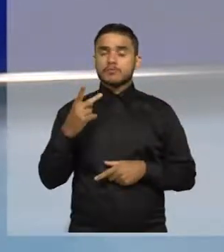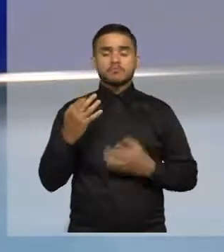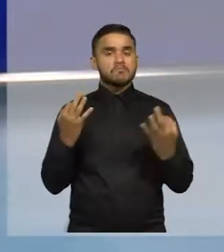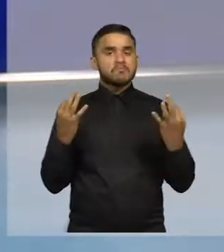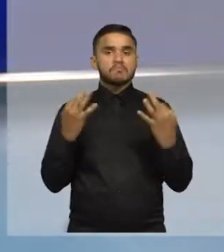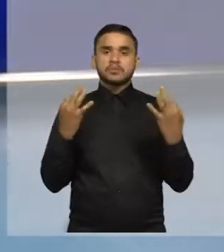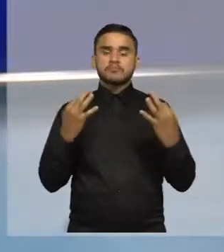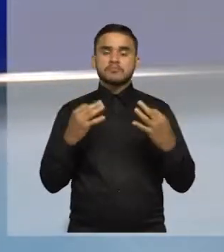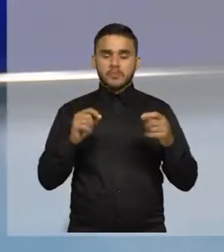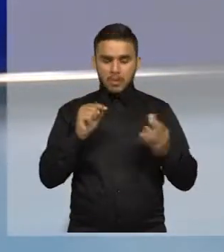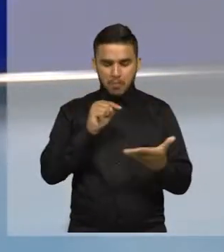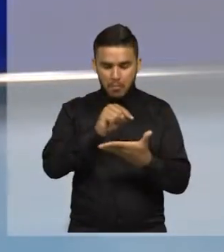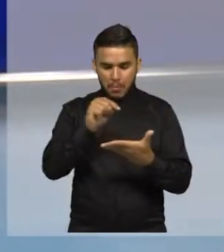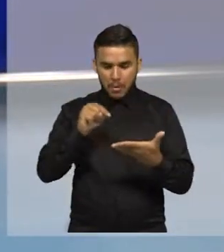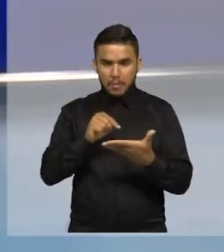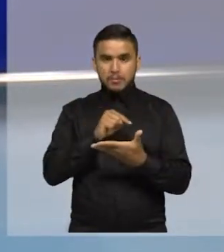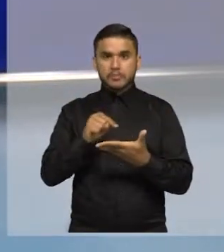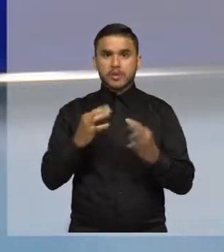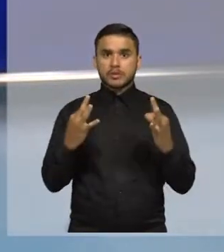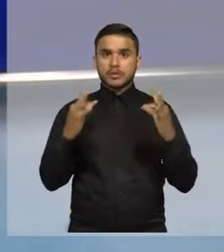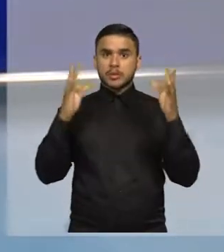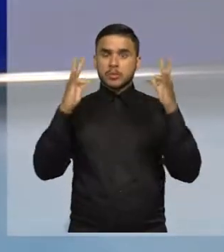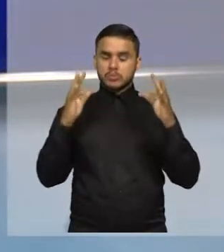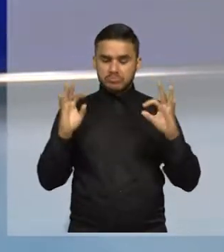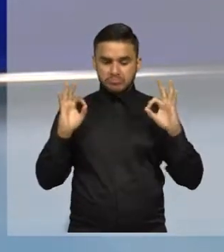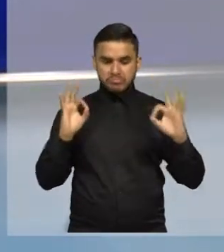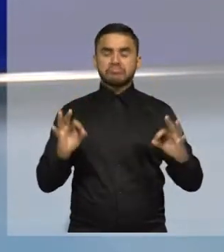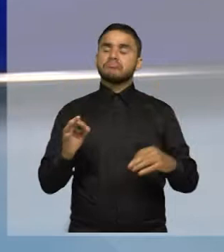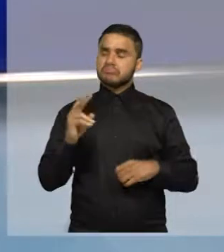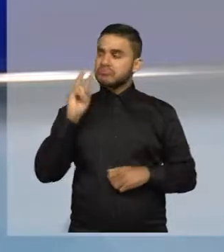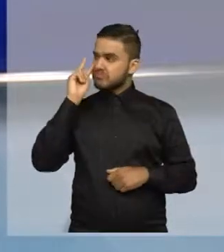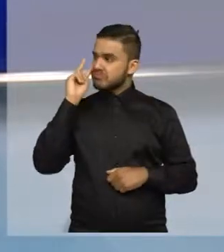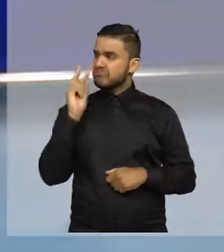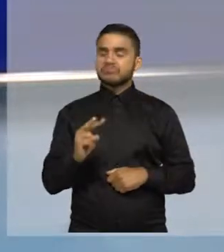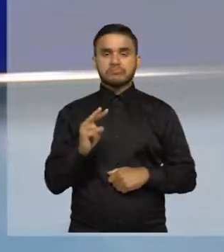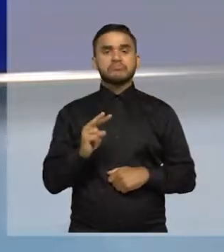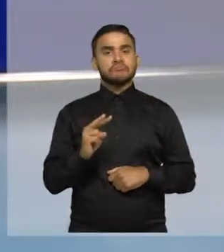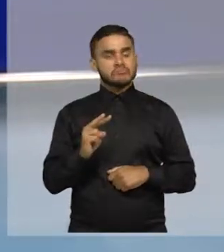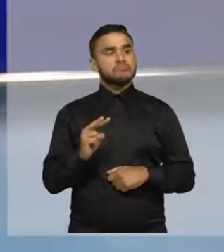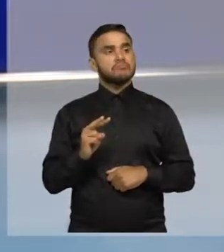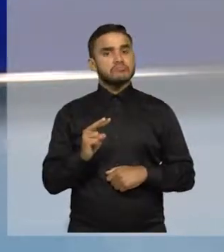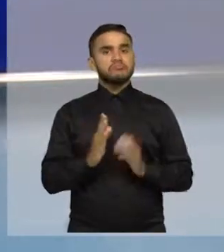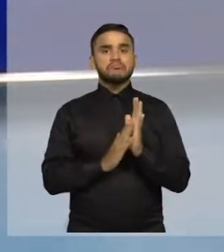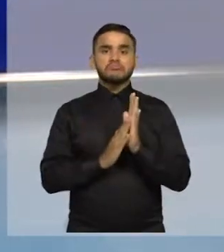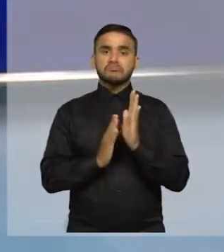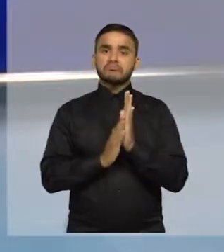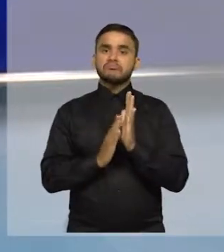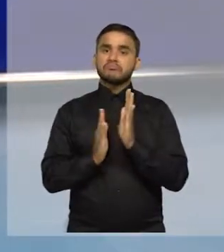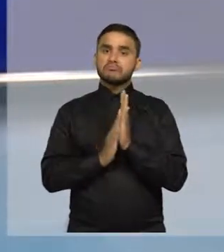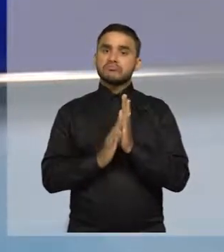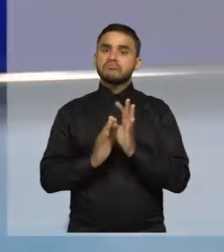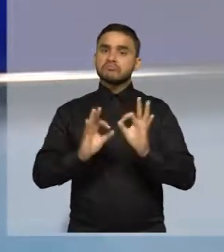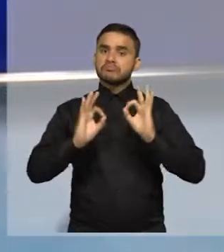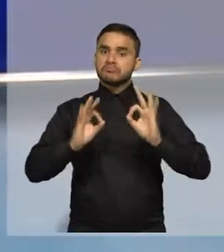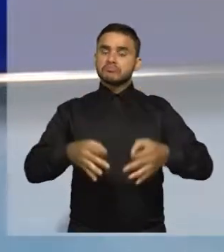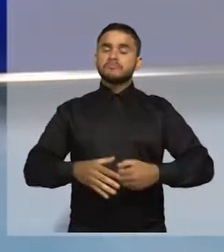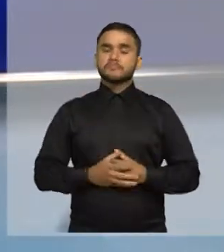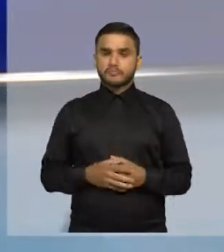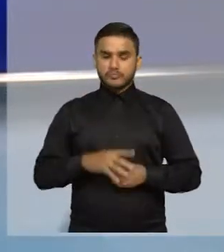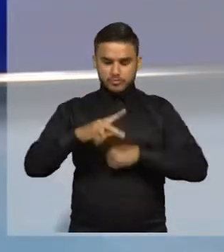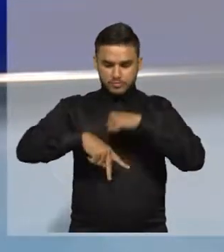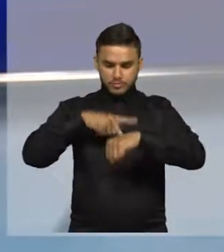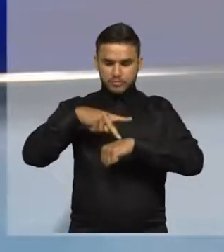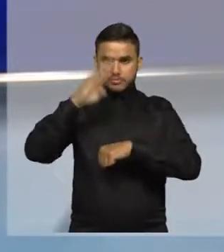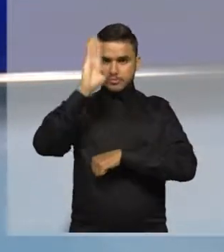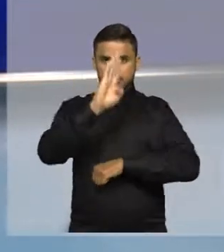de uma eficiência que é preciso que nós paremos e reconheçamos, porque nós não estamos falando de um país